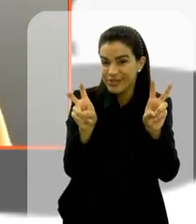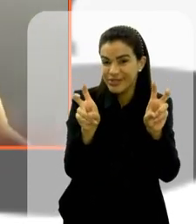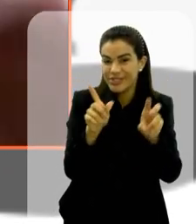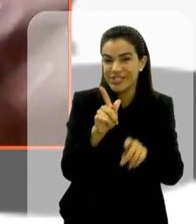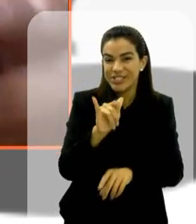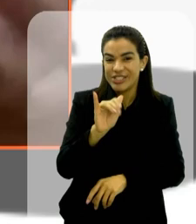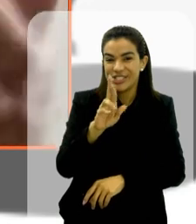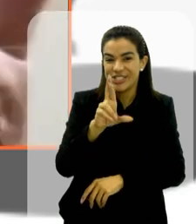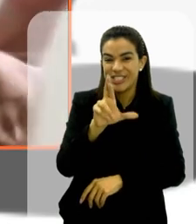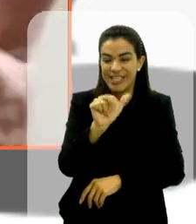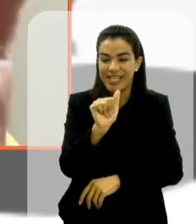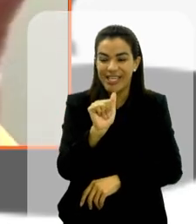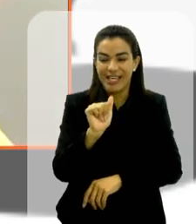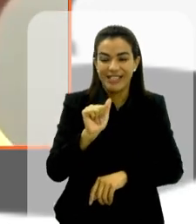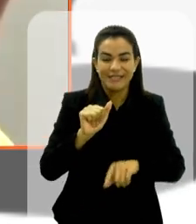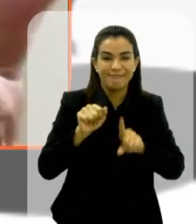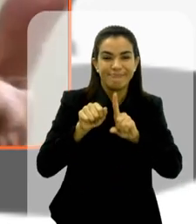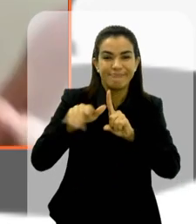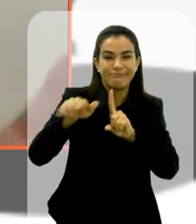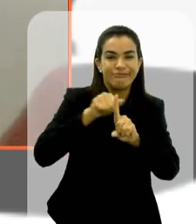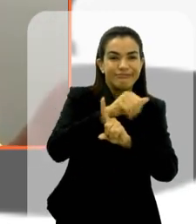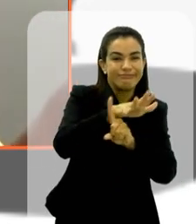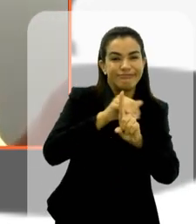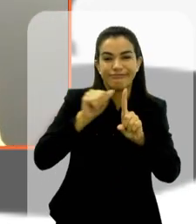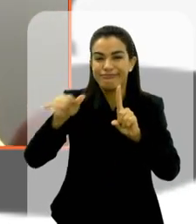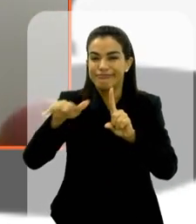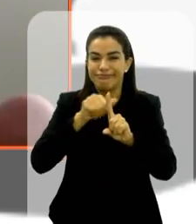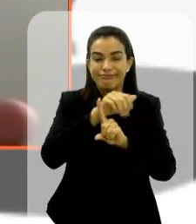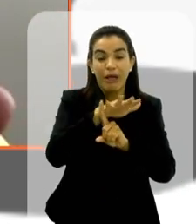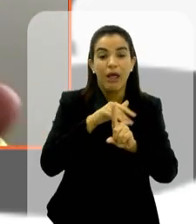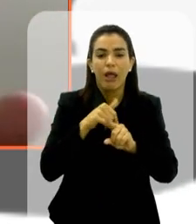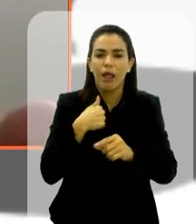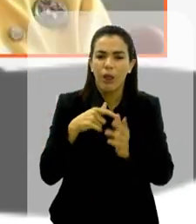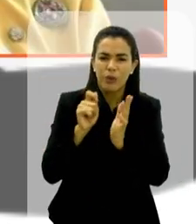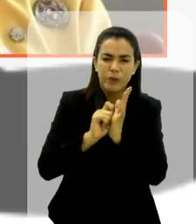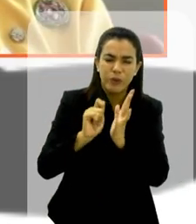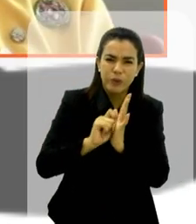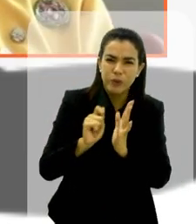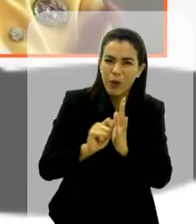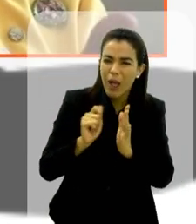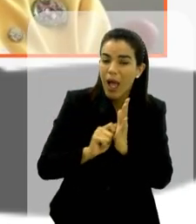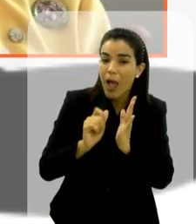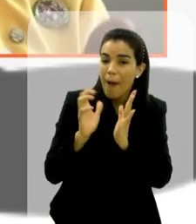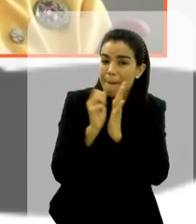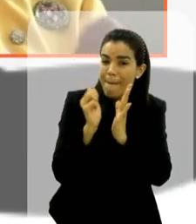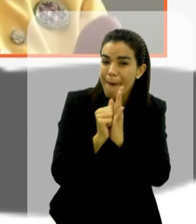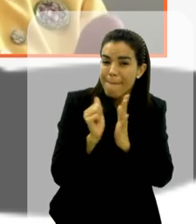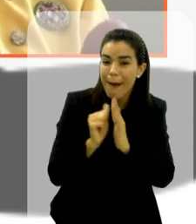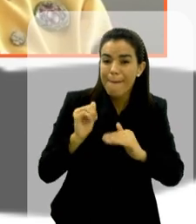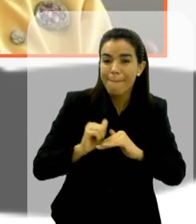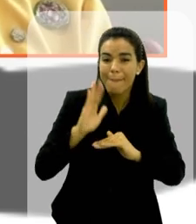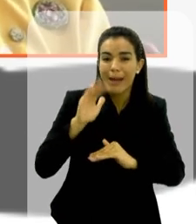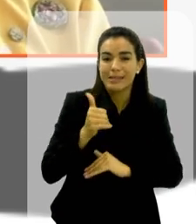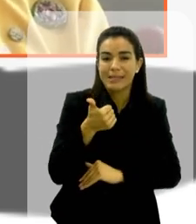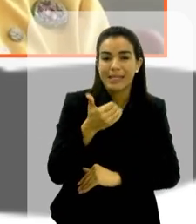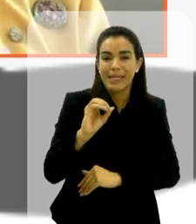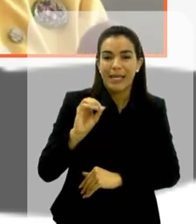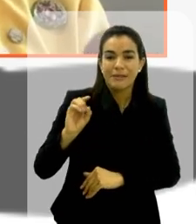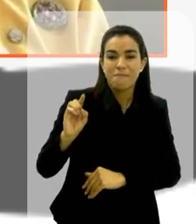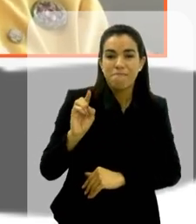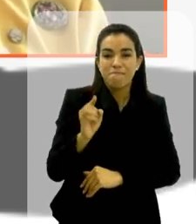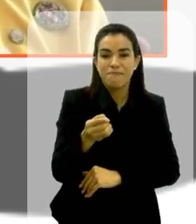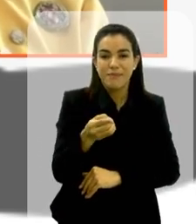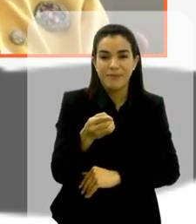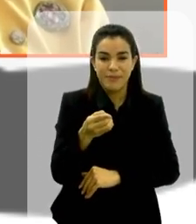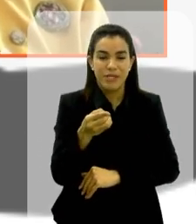da gíria, então eu comecei a anotar. Anotei mais de 10 mil gírias, aí quando eu